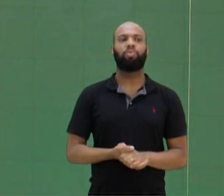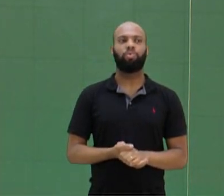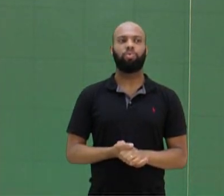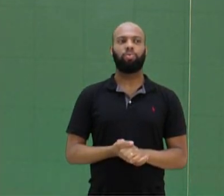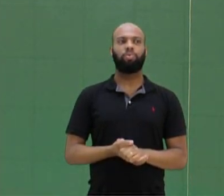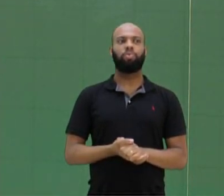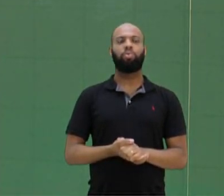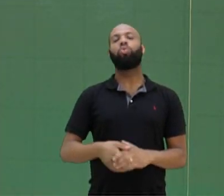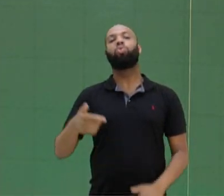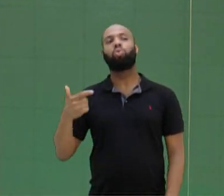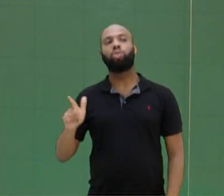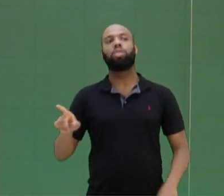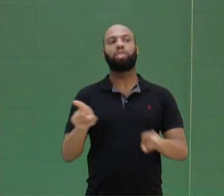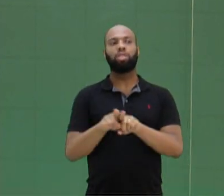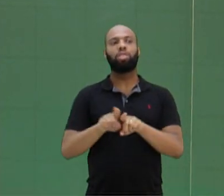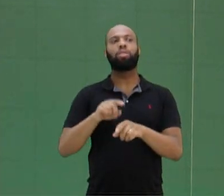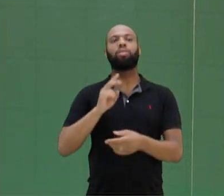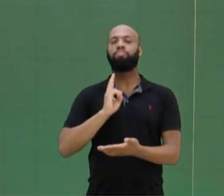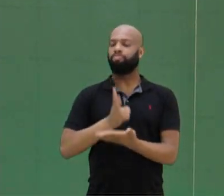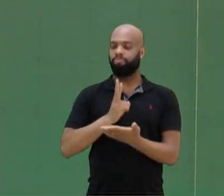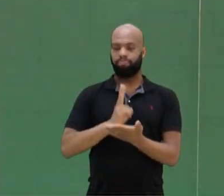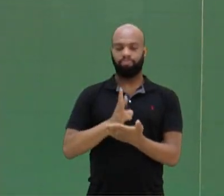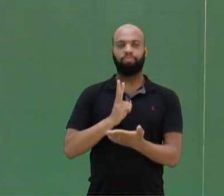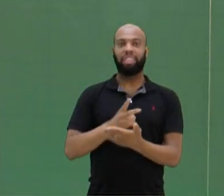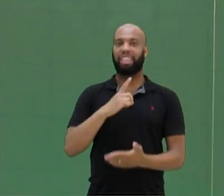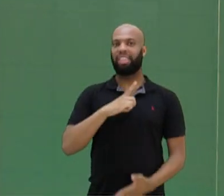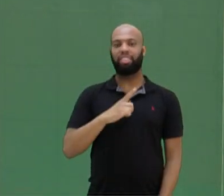1 para x, 0 para y.